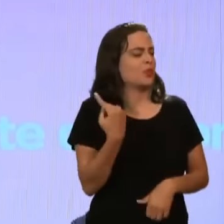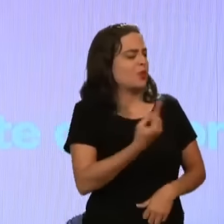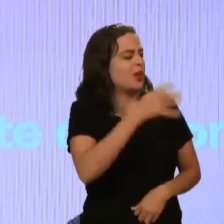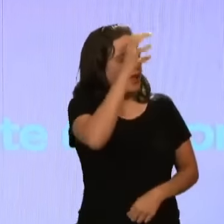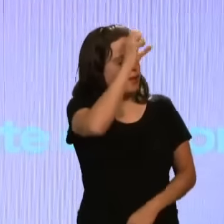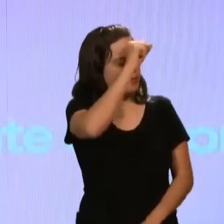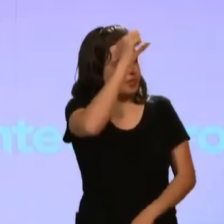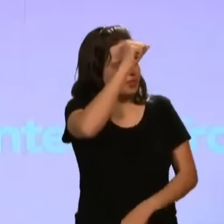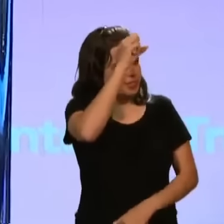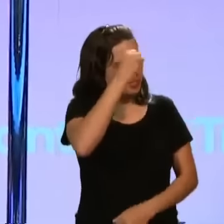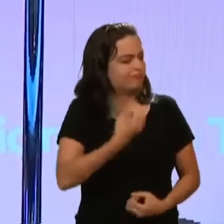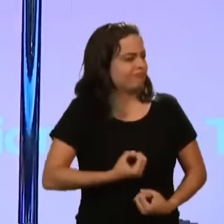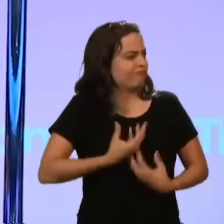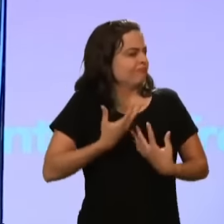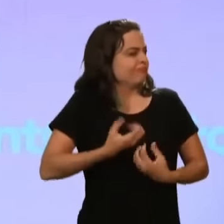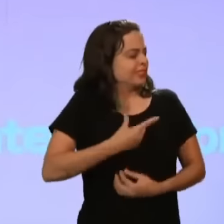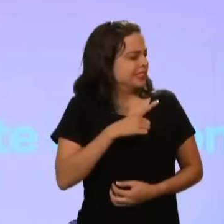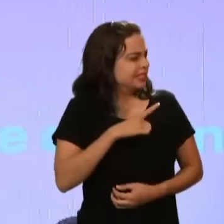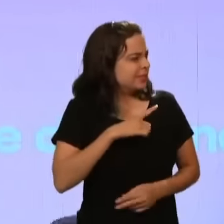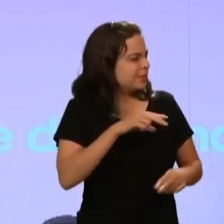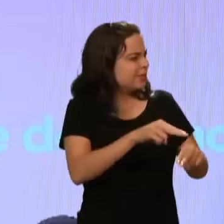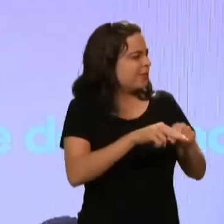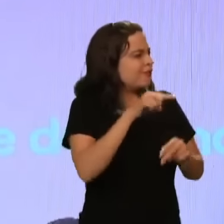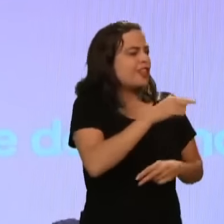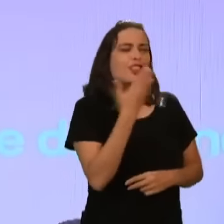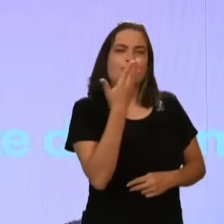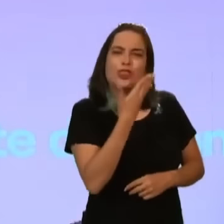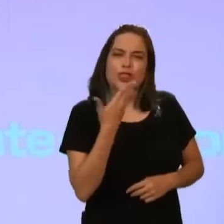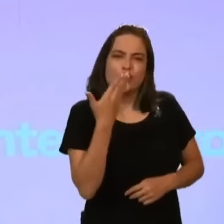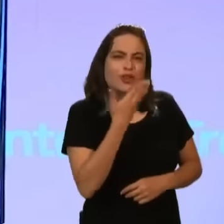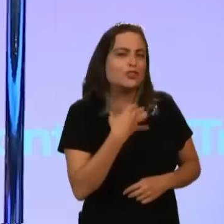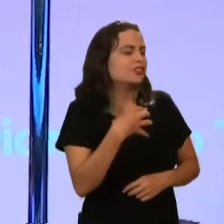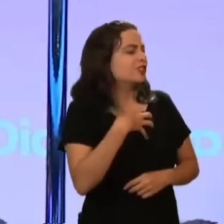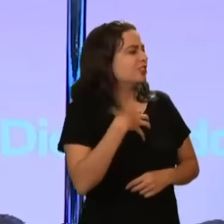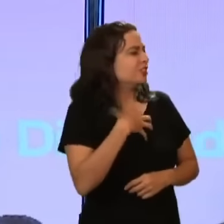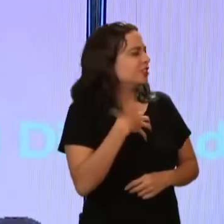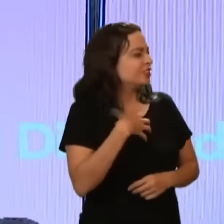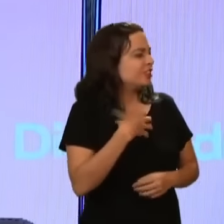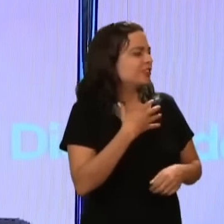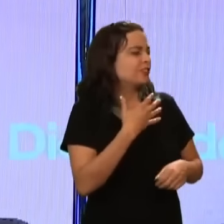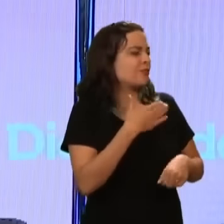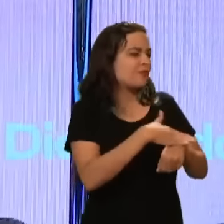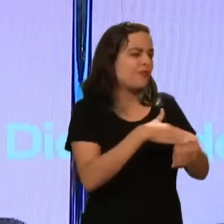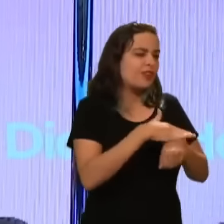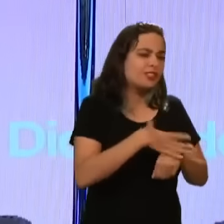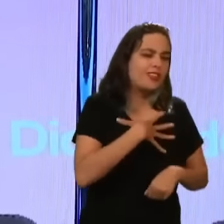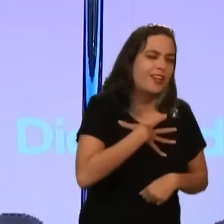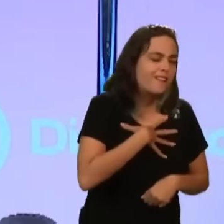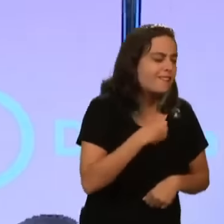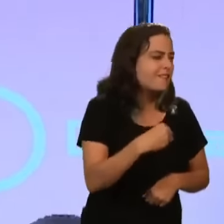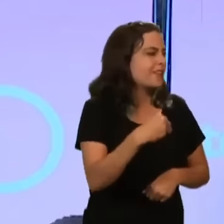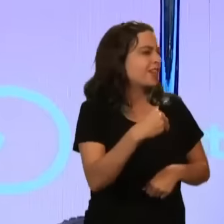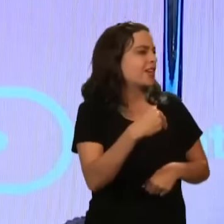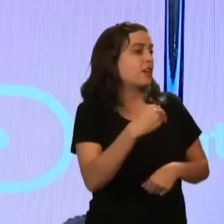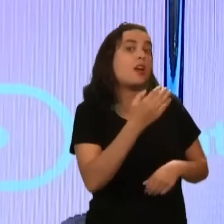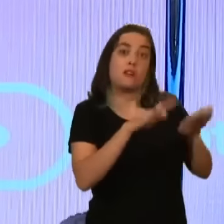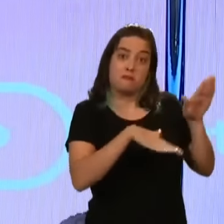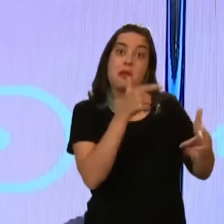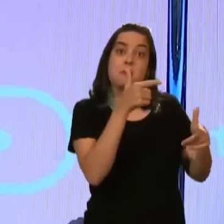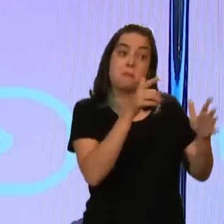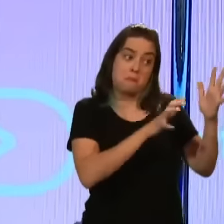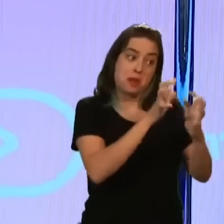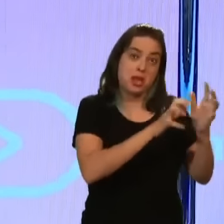muito inspirada pela sua doçura, pela sua forma de falar com os seus filhos, de brigar com